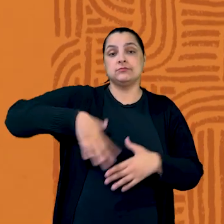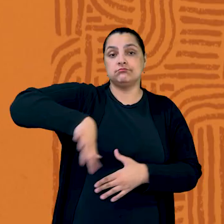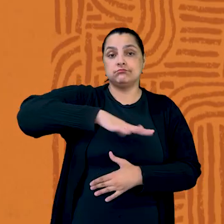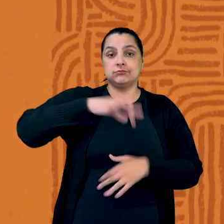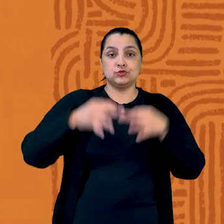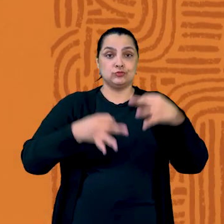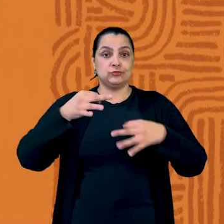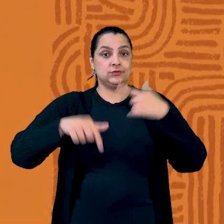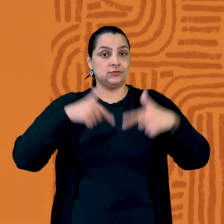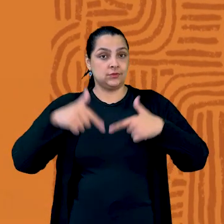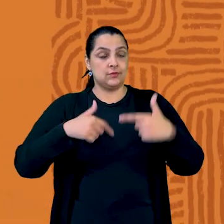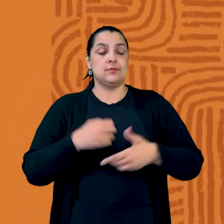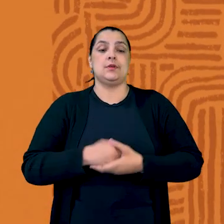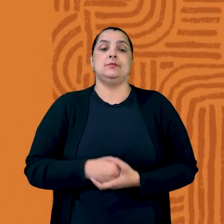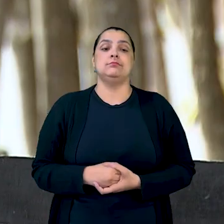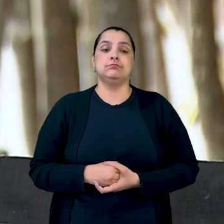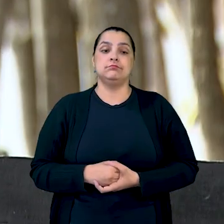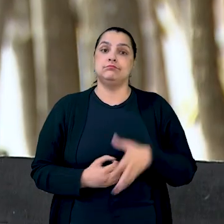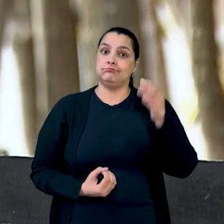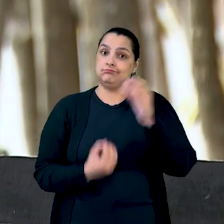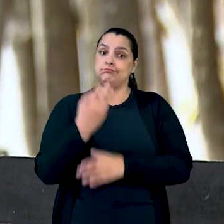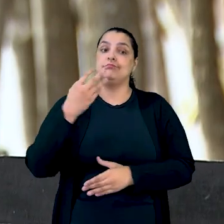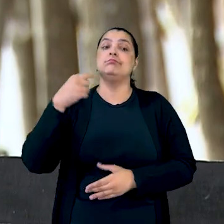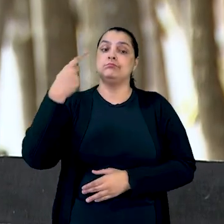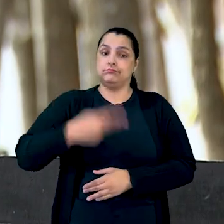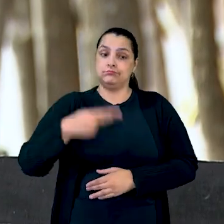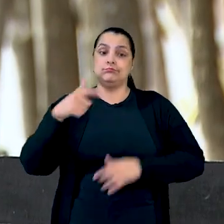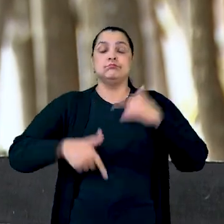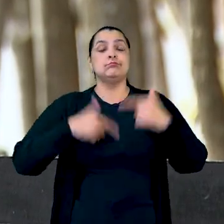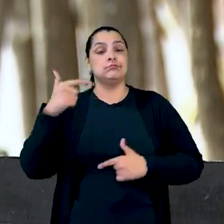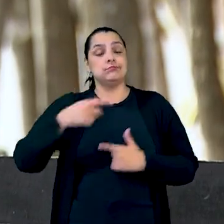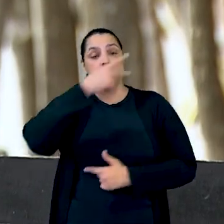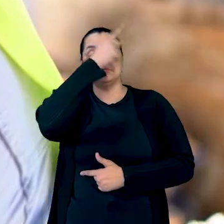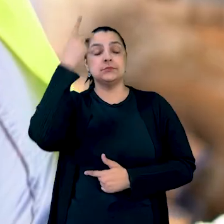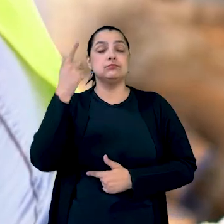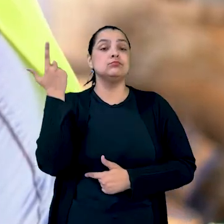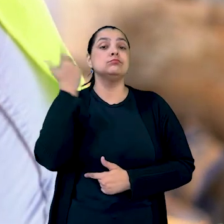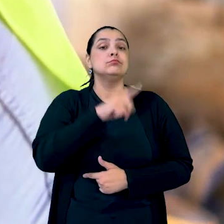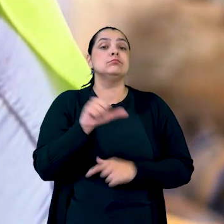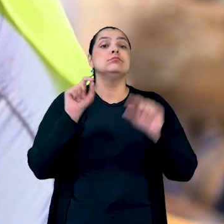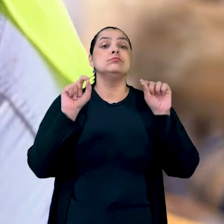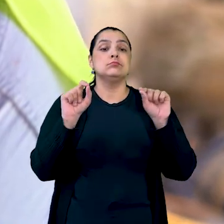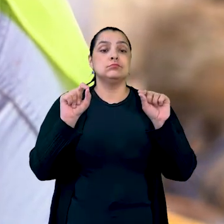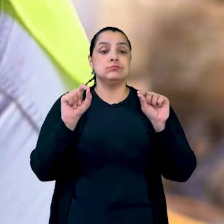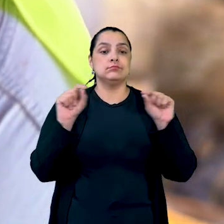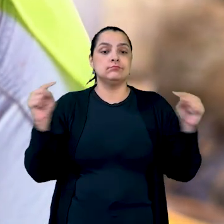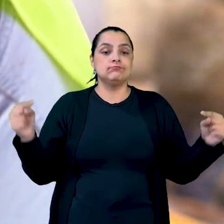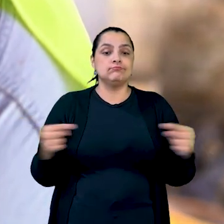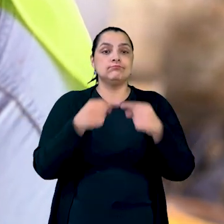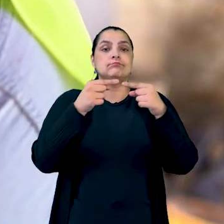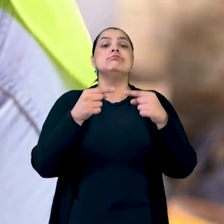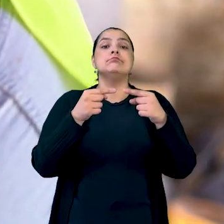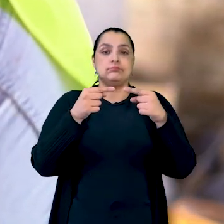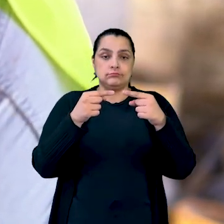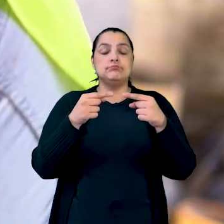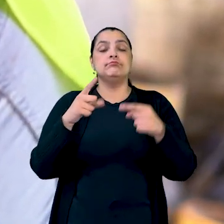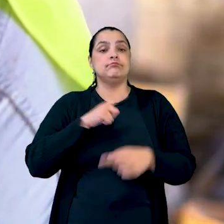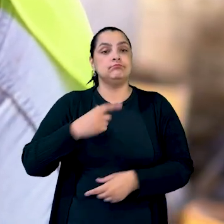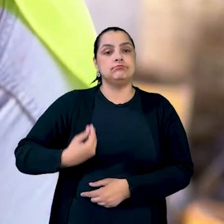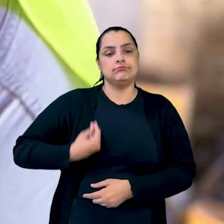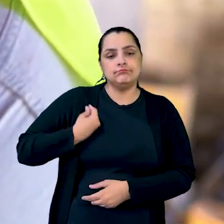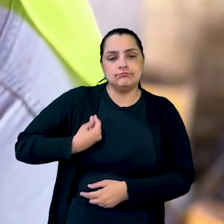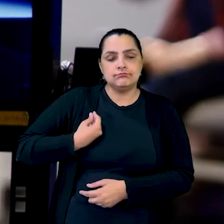no âmbito da Justiça do Trabalho. É por meio do trabalho, a gente sabe, que as pessoas conseguem alcançar um